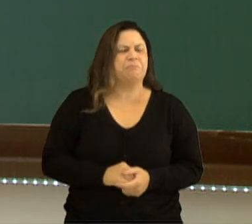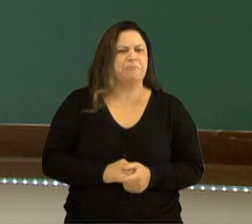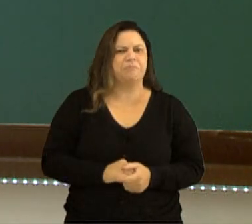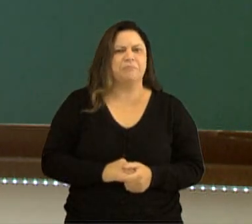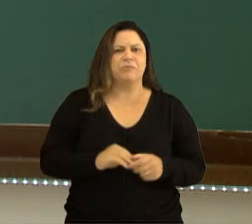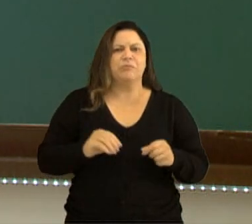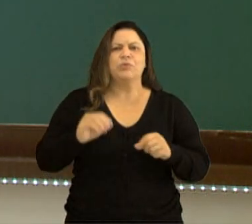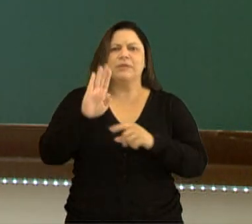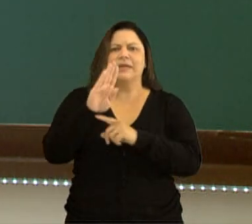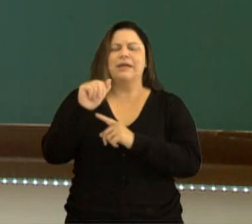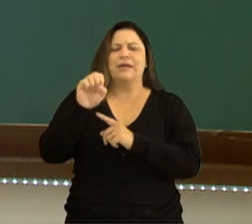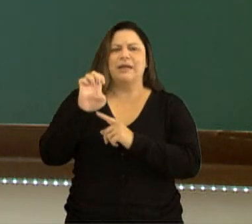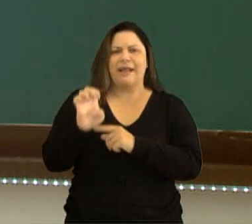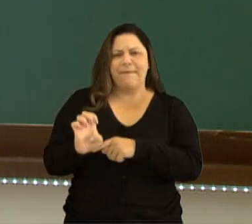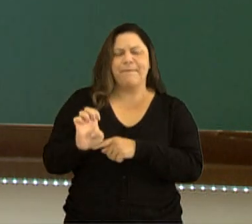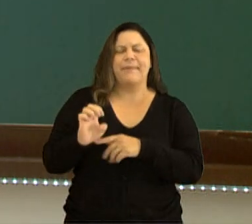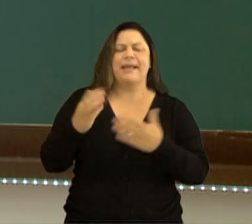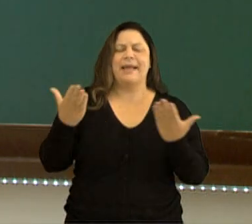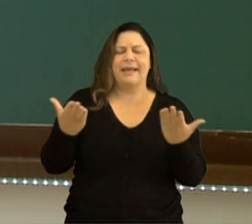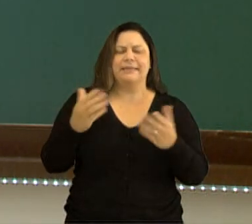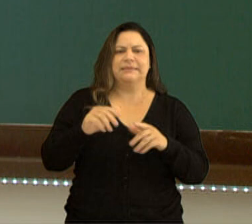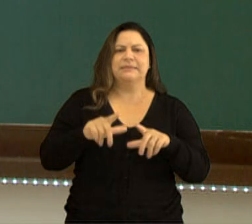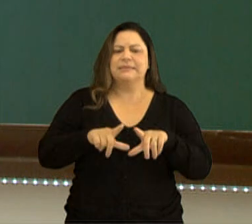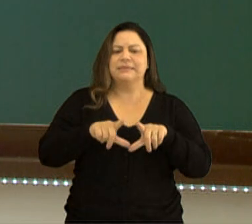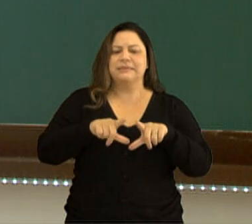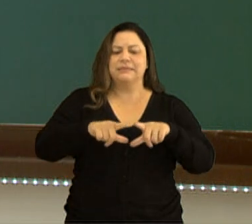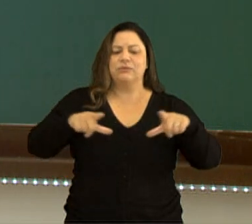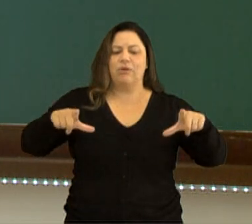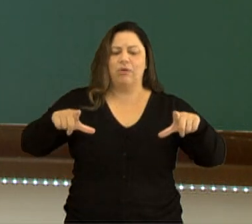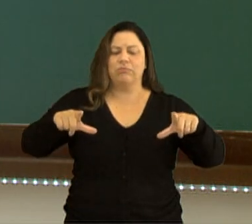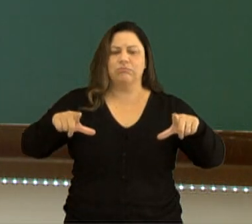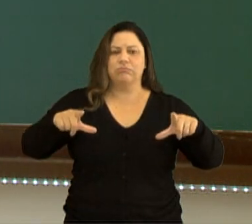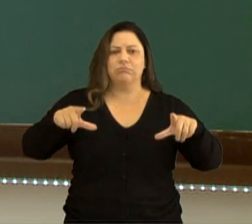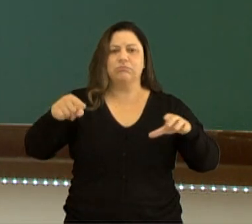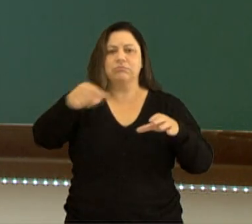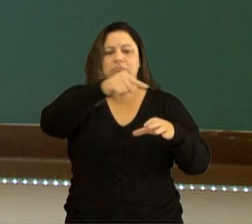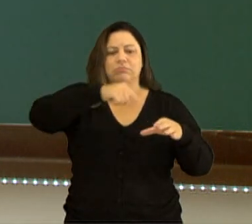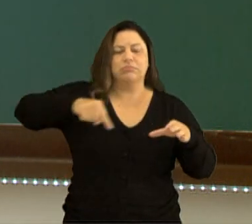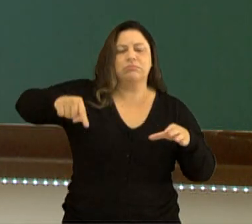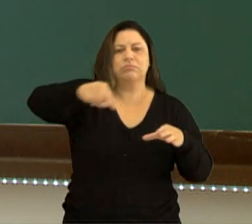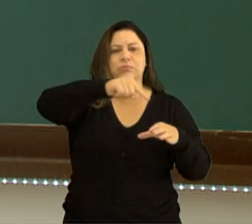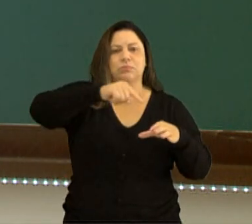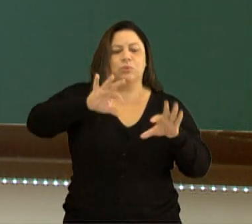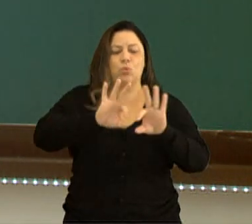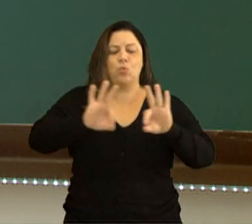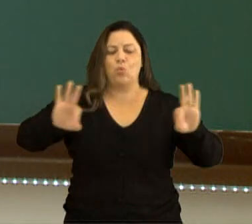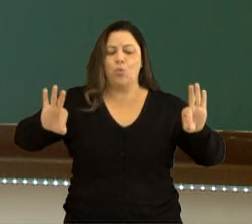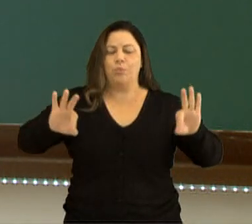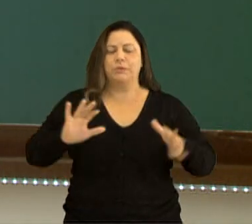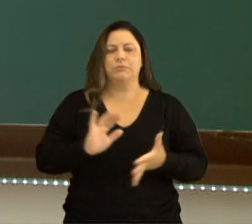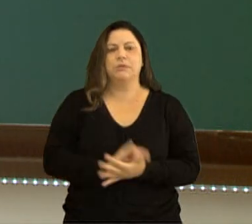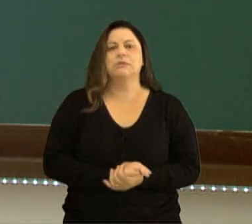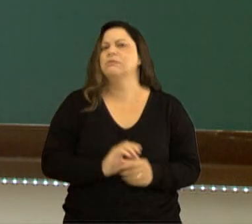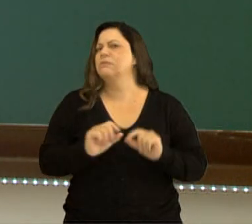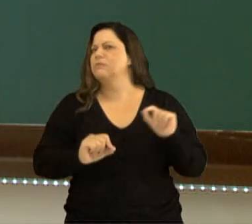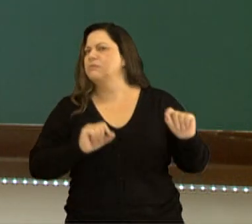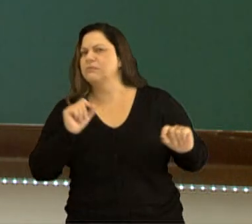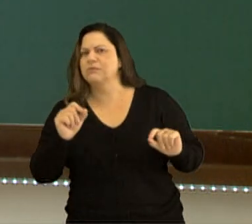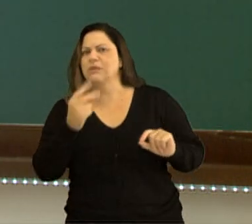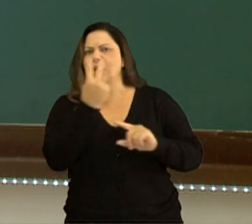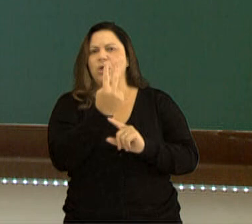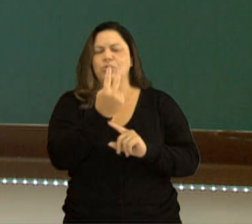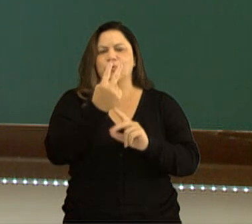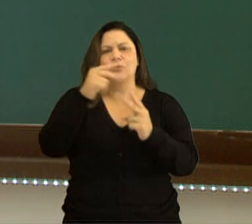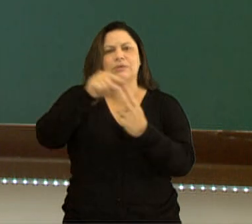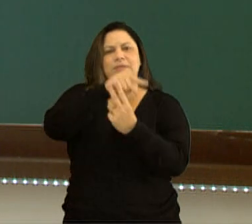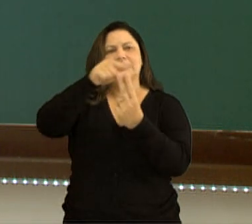base aqui, ela está em torno do círculo. O comprimento de uma circunferência é o quê?